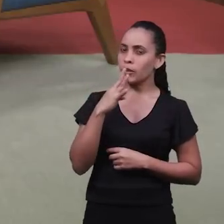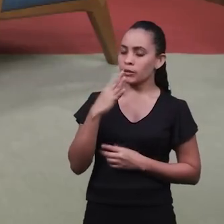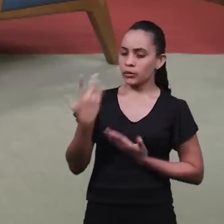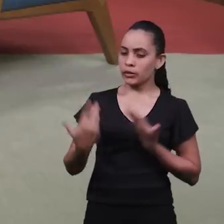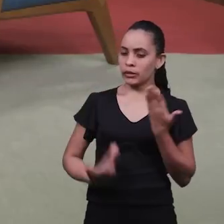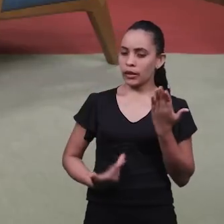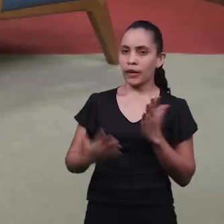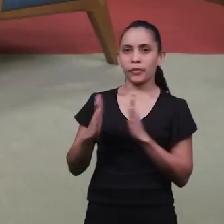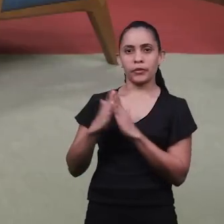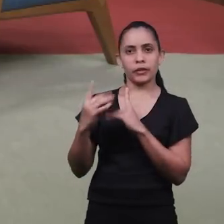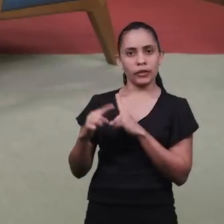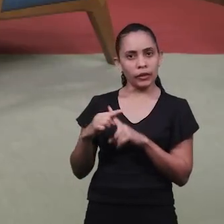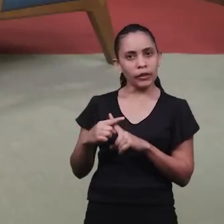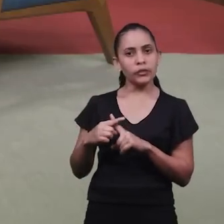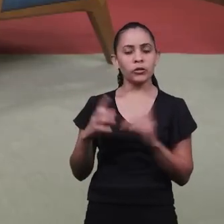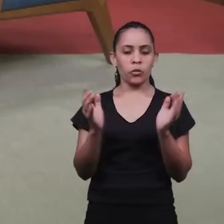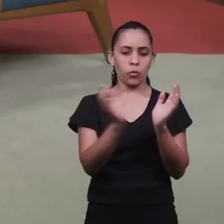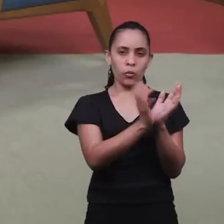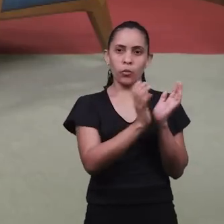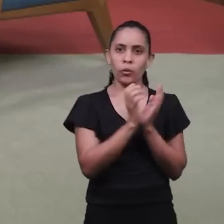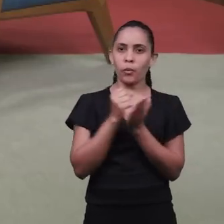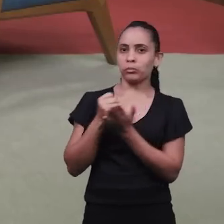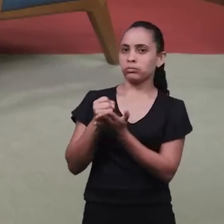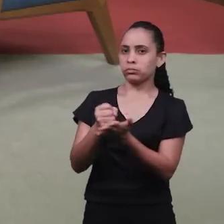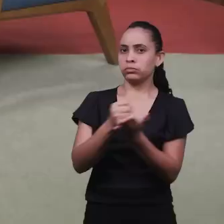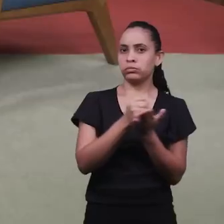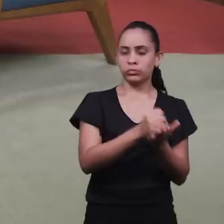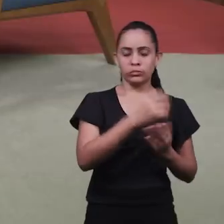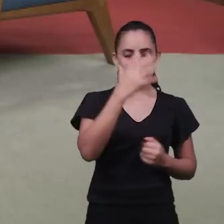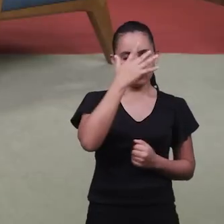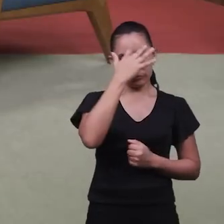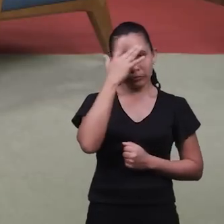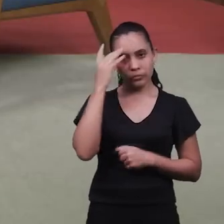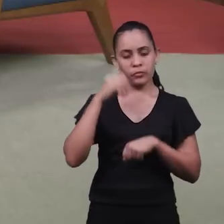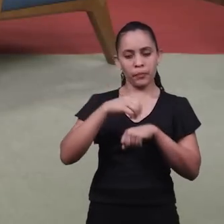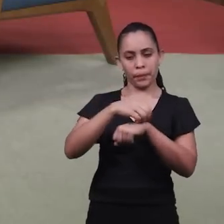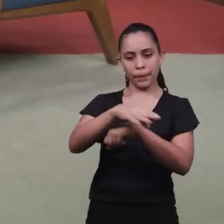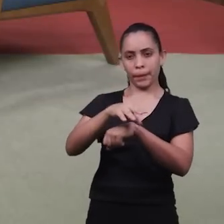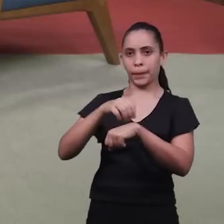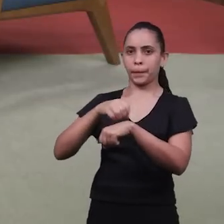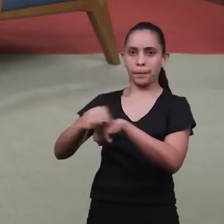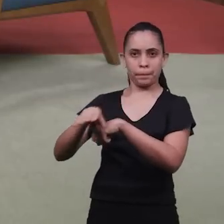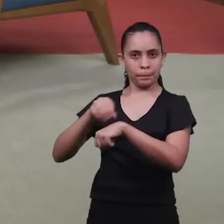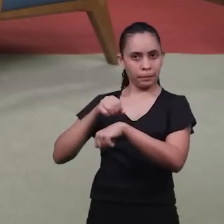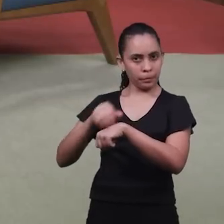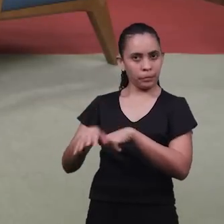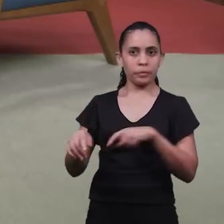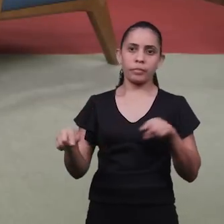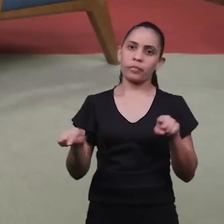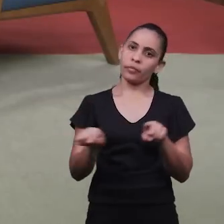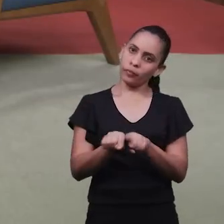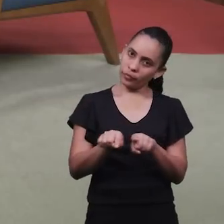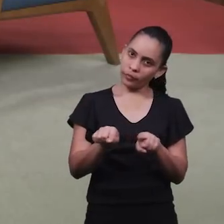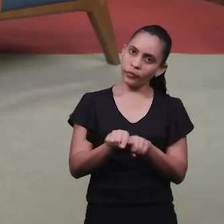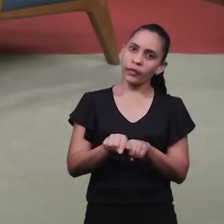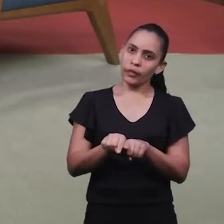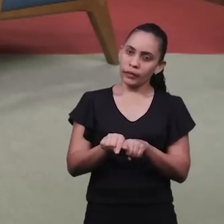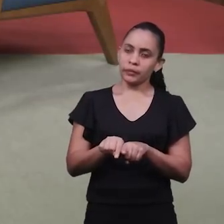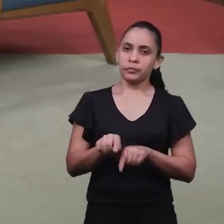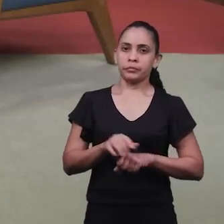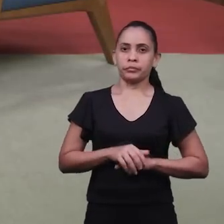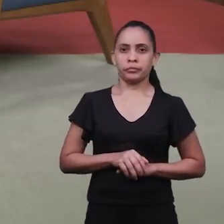irmãos da igreja, o grupo de assistência, as pessoas com quem você compartilha o programa, que também assistem